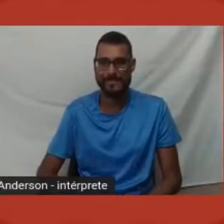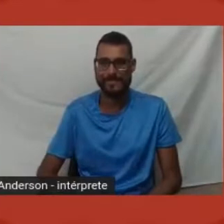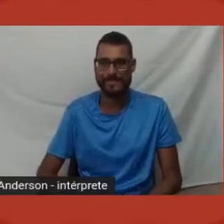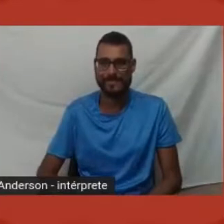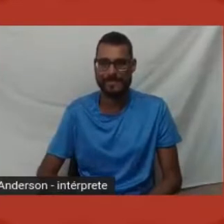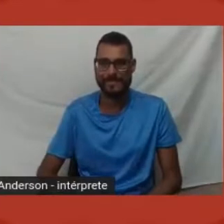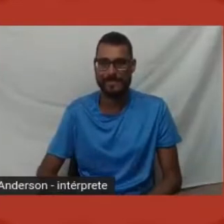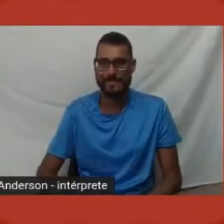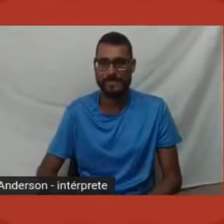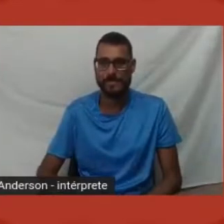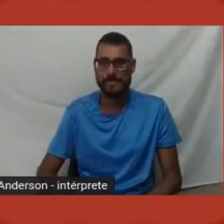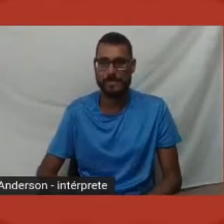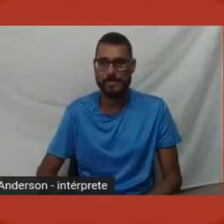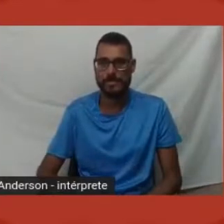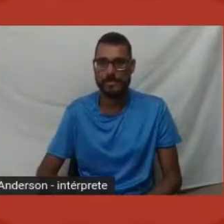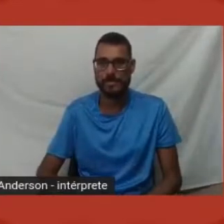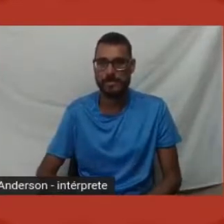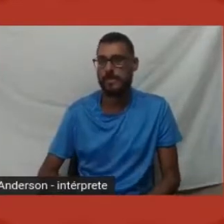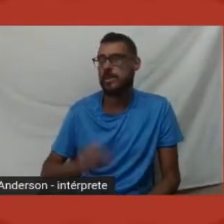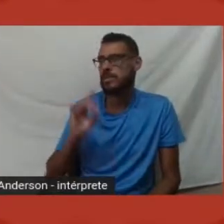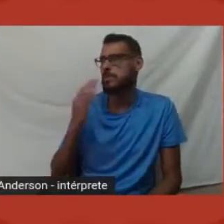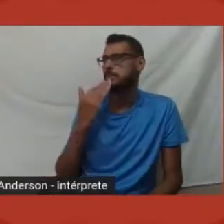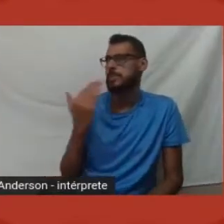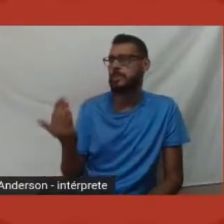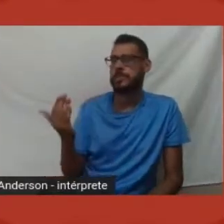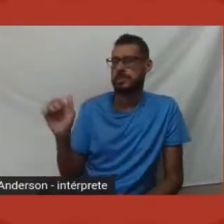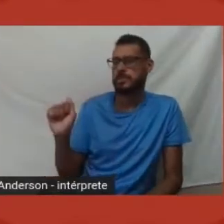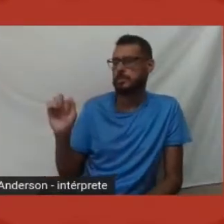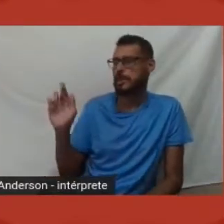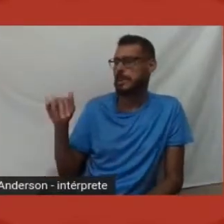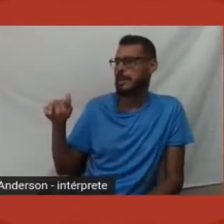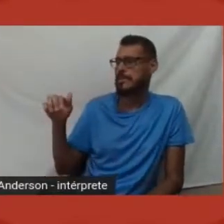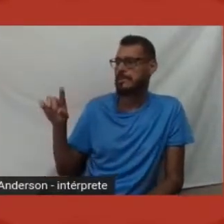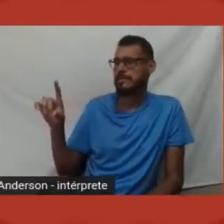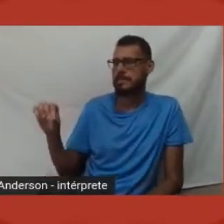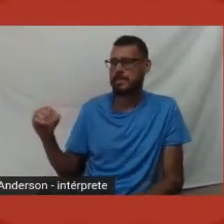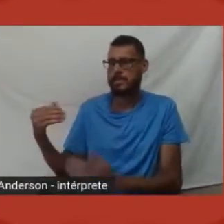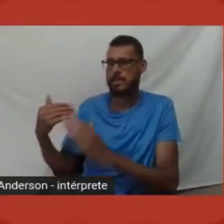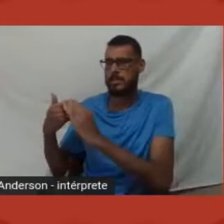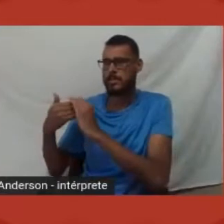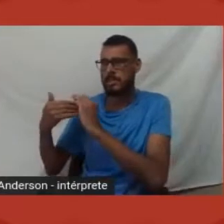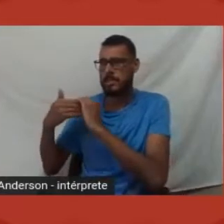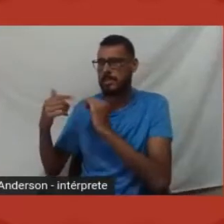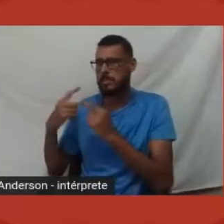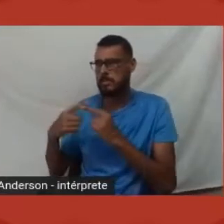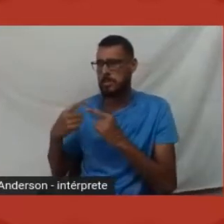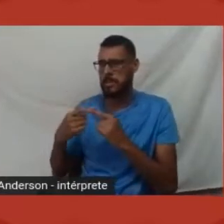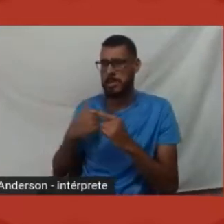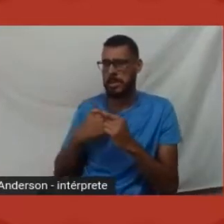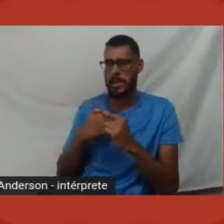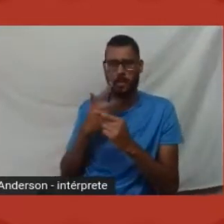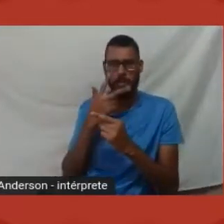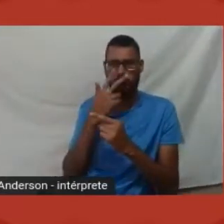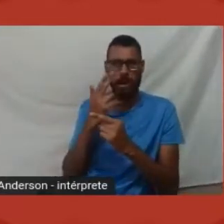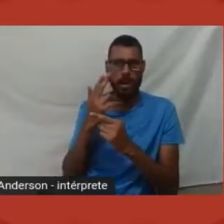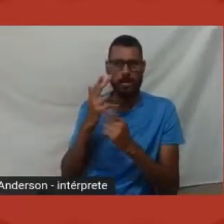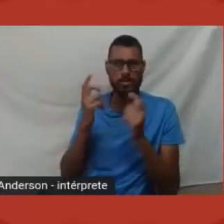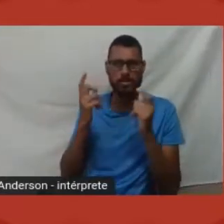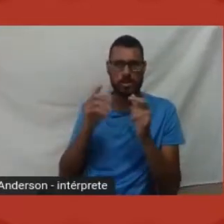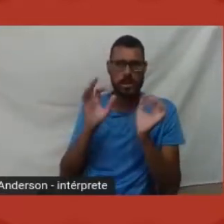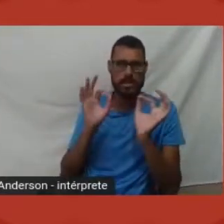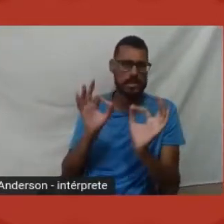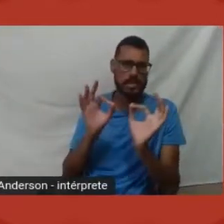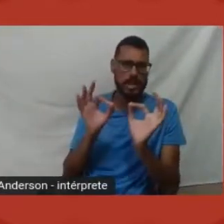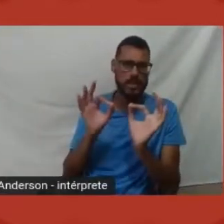Eu só pediria ver se o Armando pode me dar uma instrução, porque eu não consegui mutar, talvez, no lugar certo, aqui na